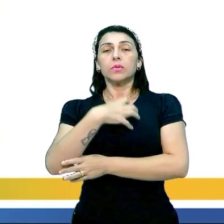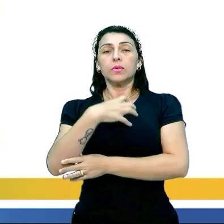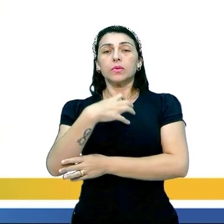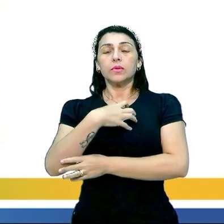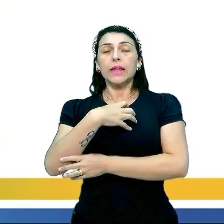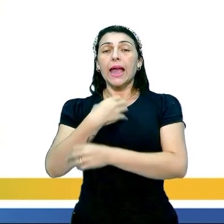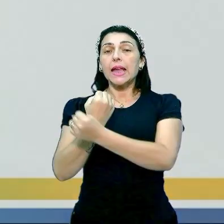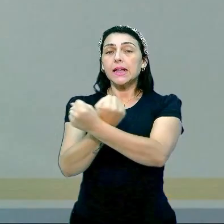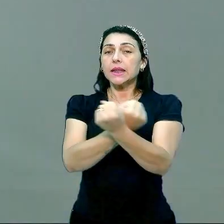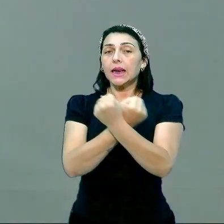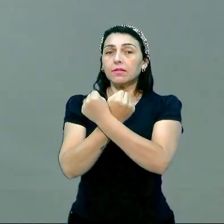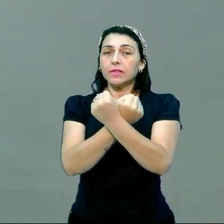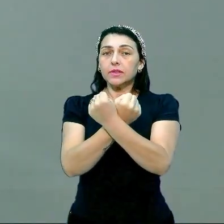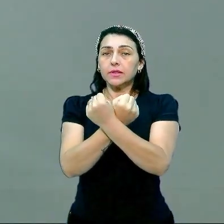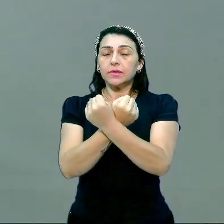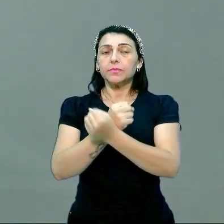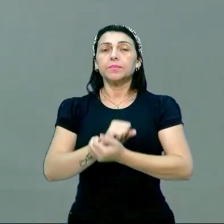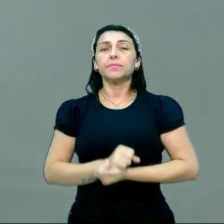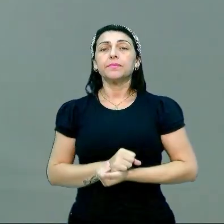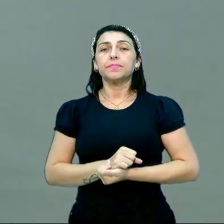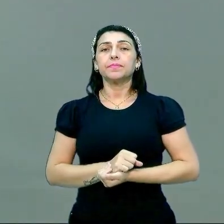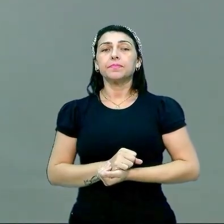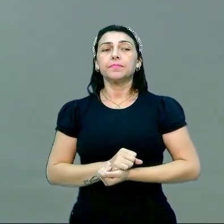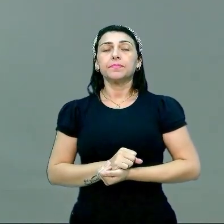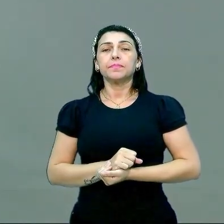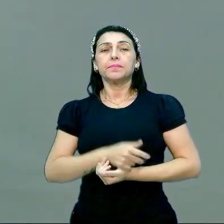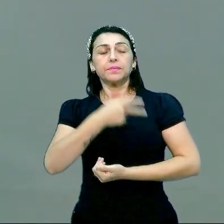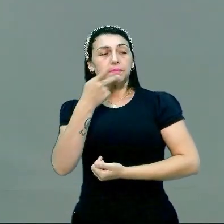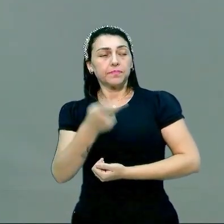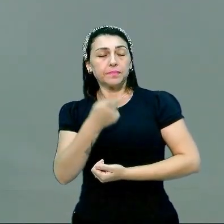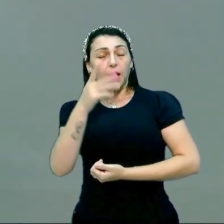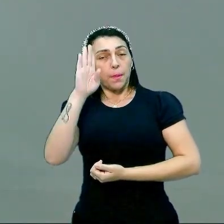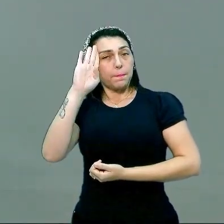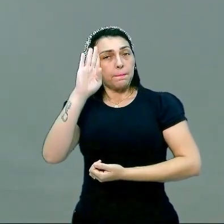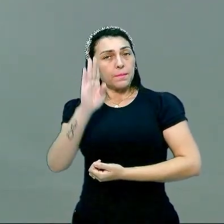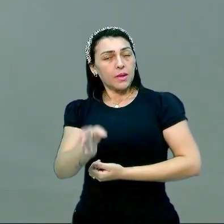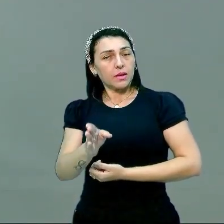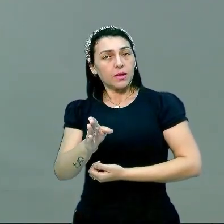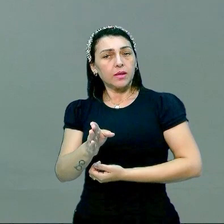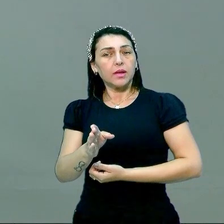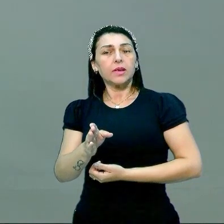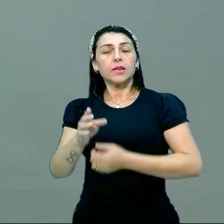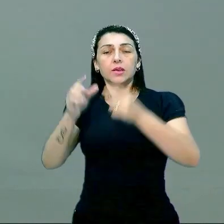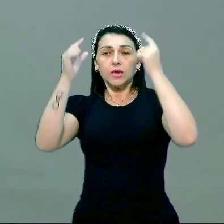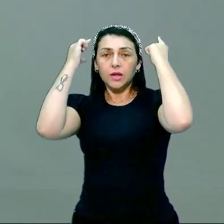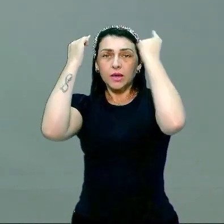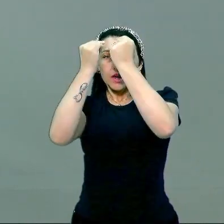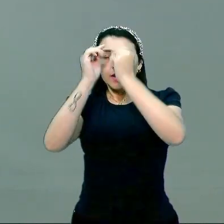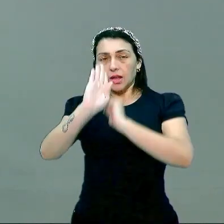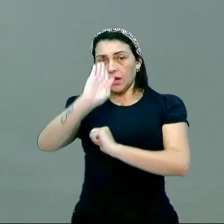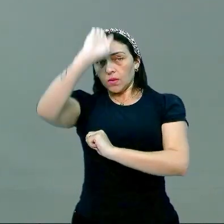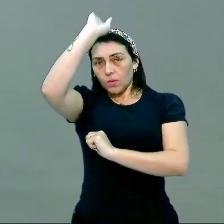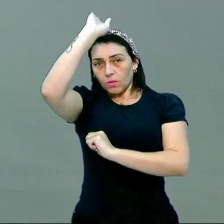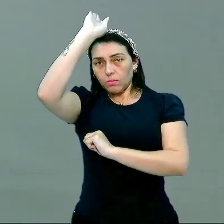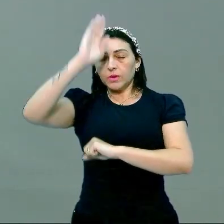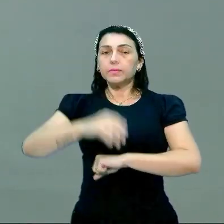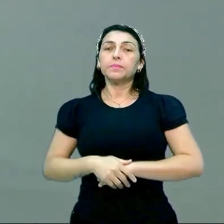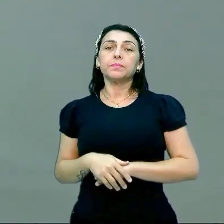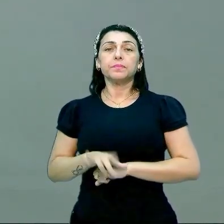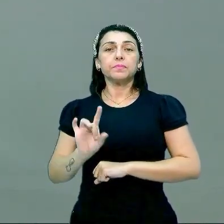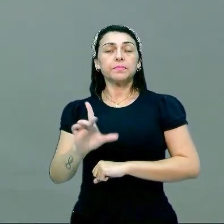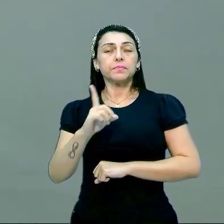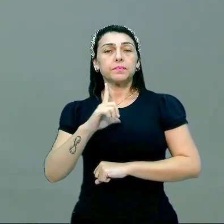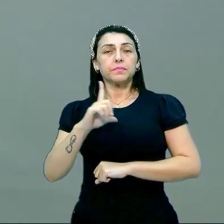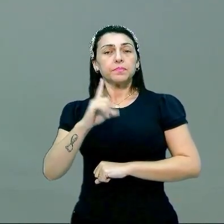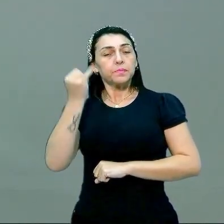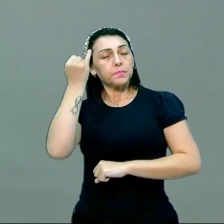produção escravista. E aí nós estamos falando principalmente de Grécia e Roma. Só para vocês